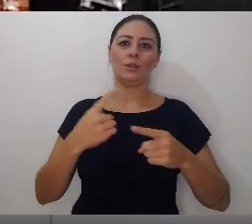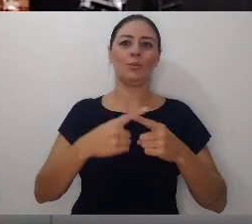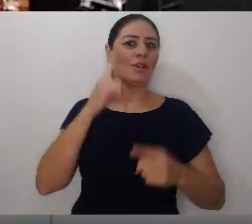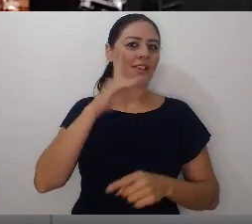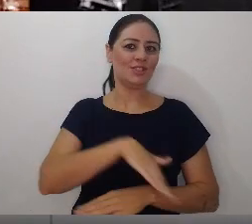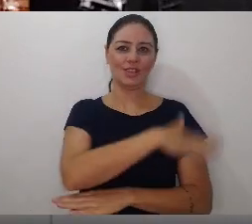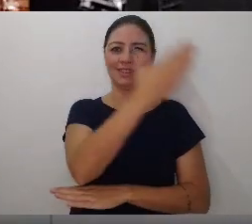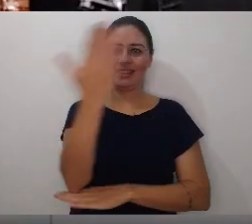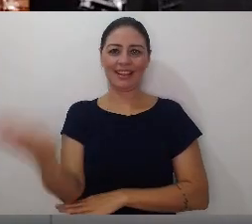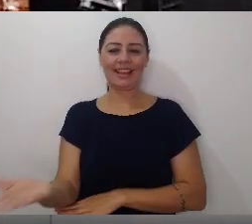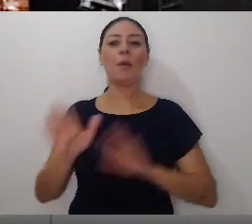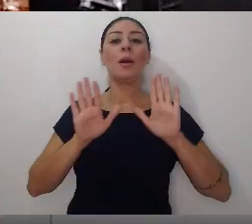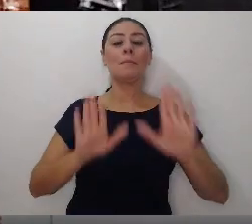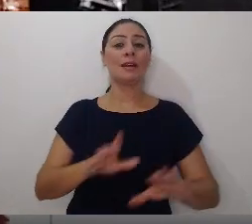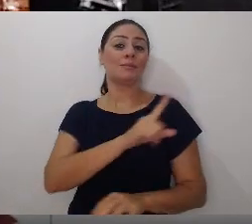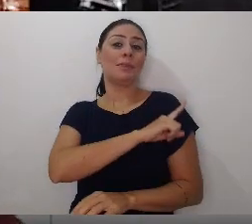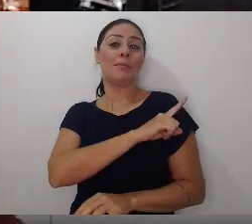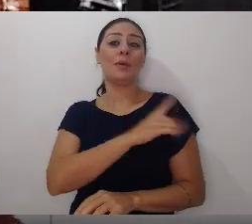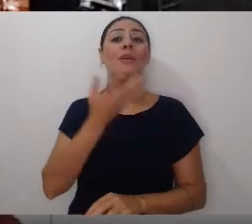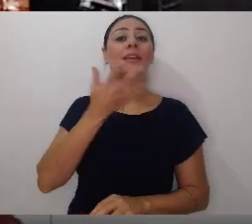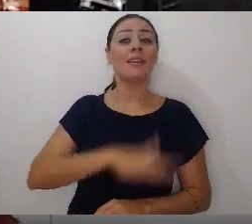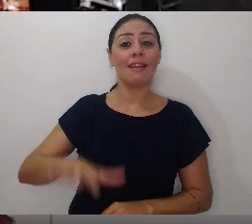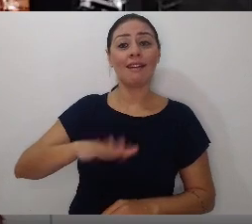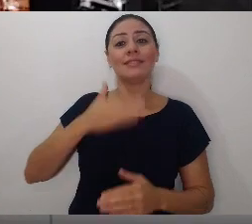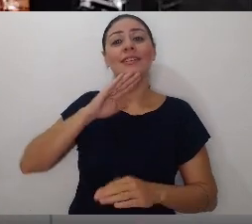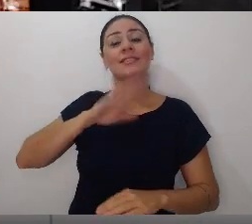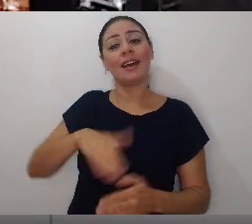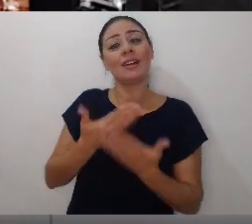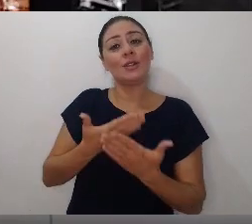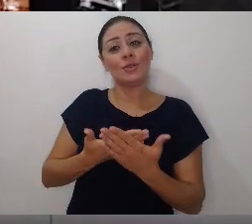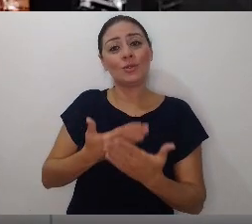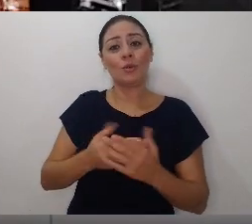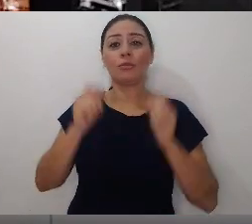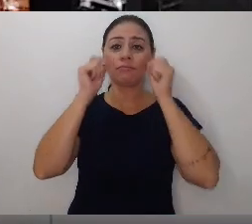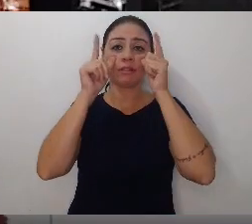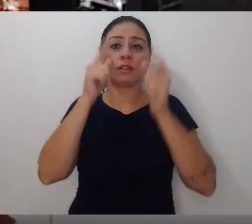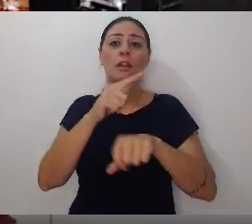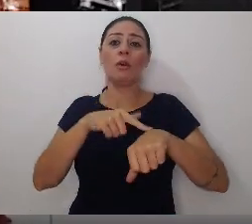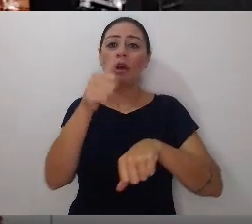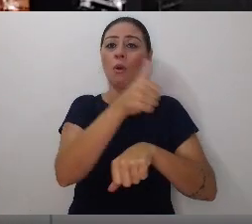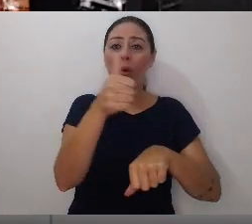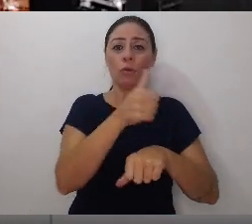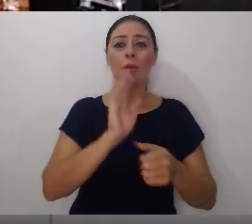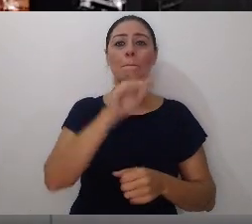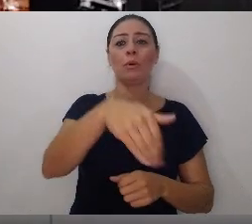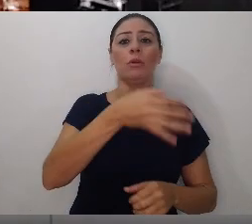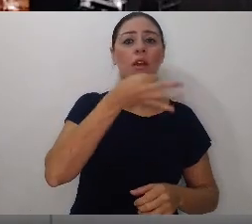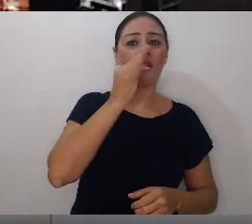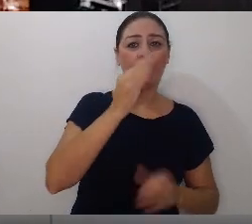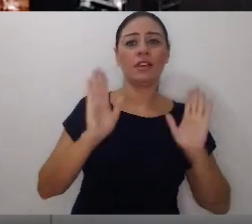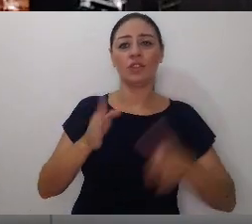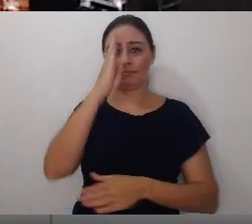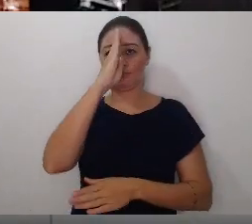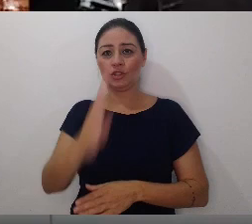que é integral. Mas a partir do primeiro ano, as crianças que estudavam à tarde já acordavam 11 horas, já pulavam a